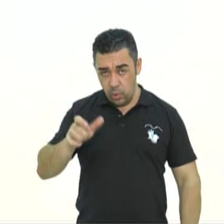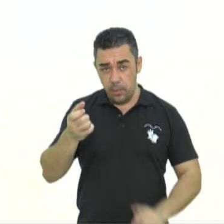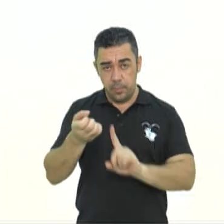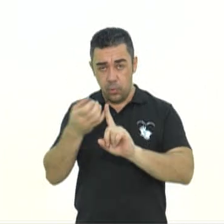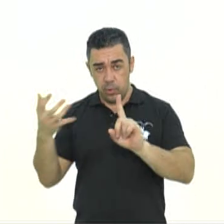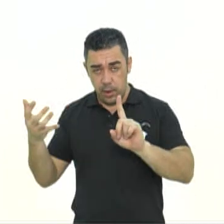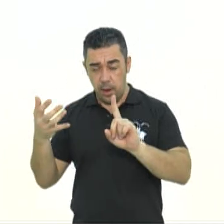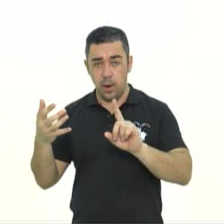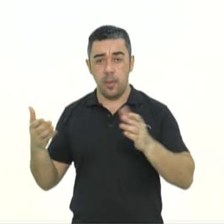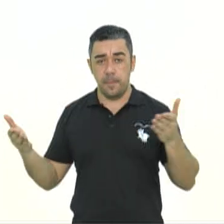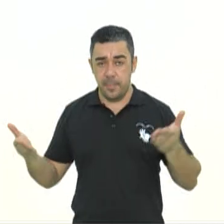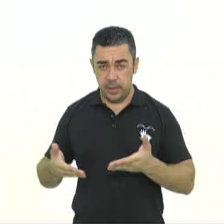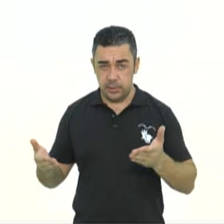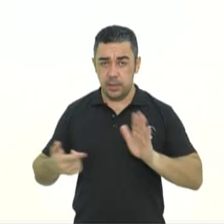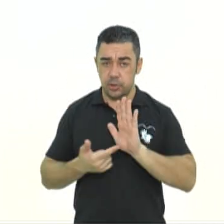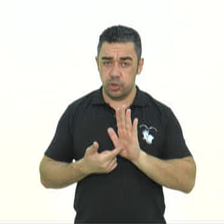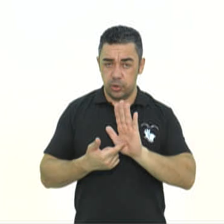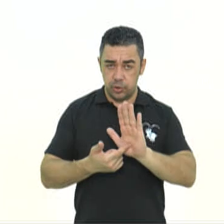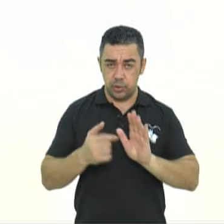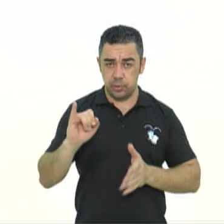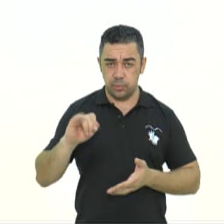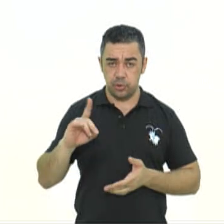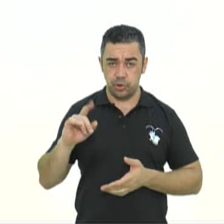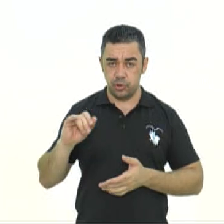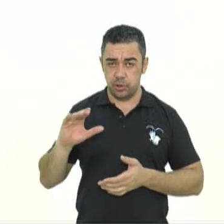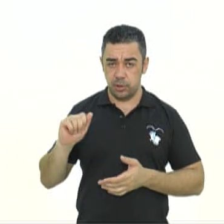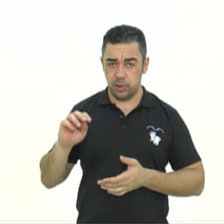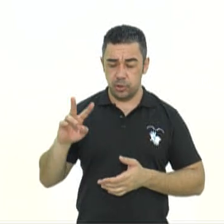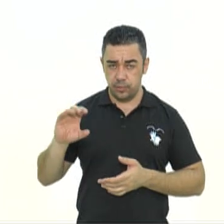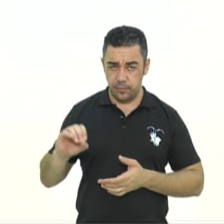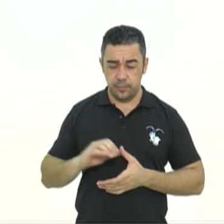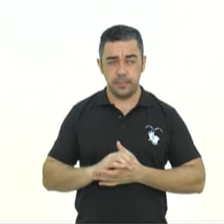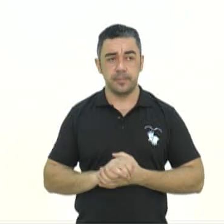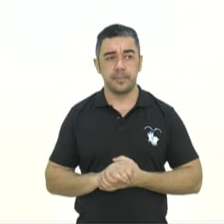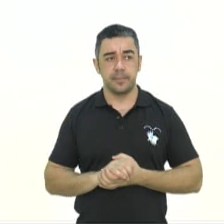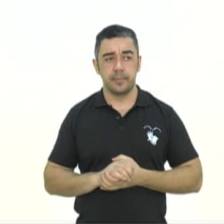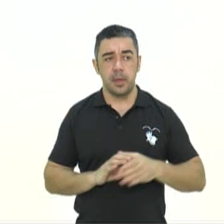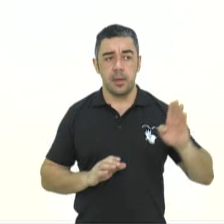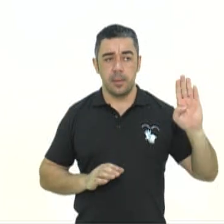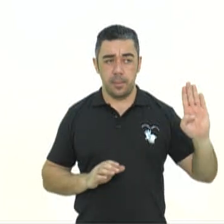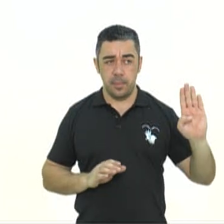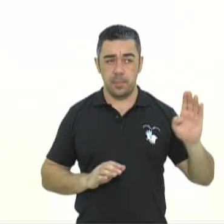é presente do indicativo, né? O modo, né? Presente do indicativo.